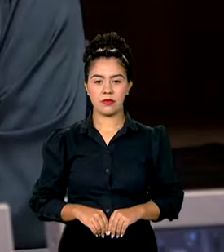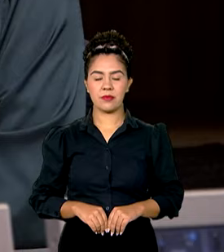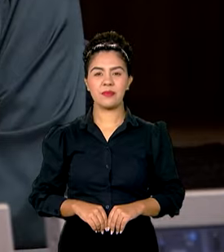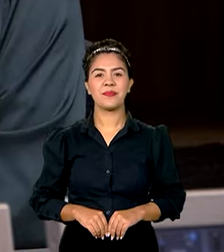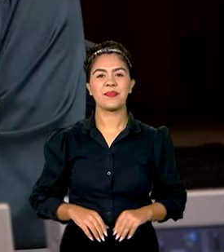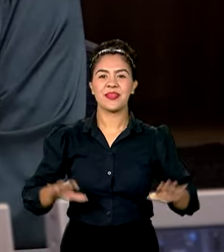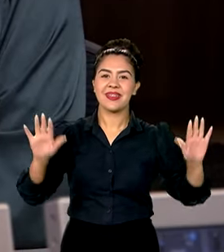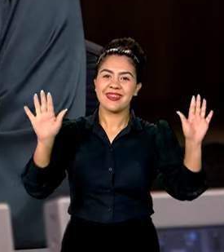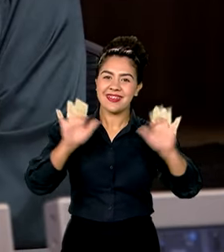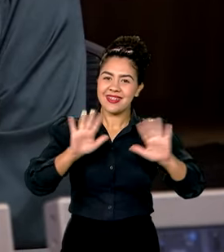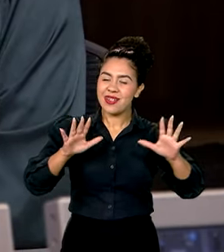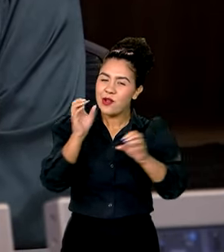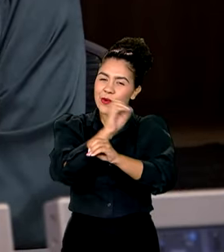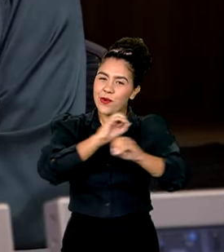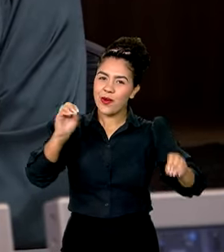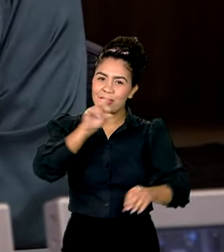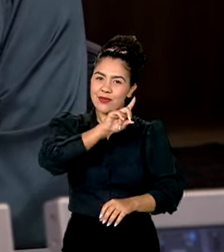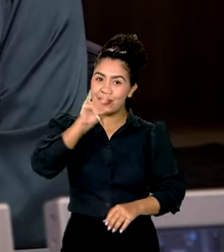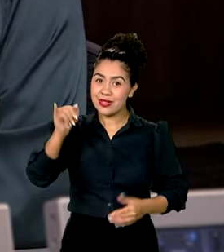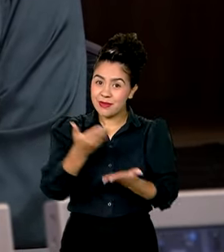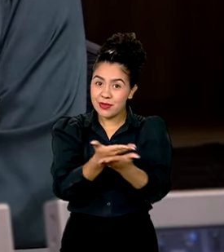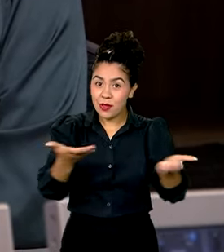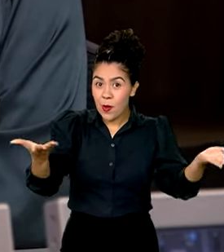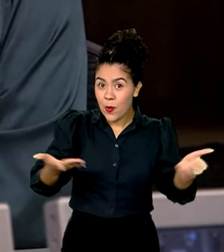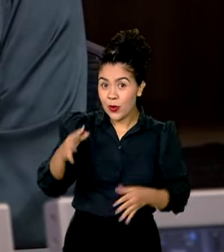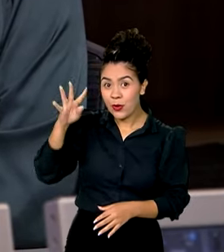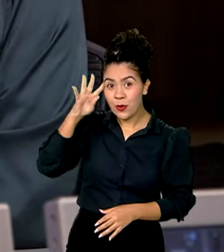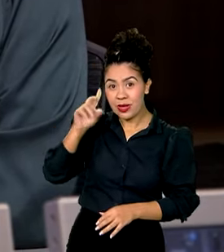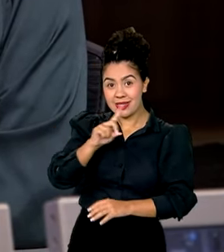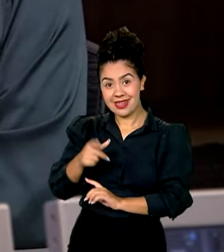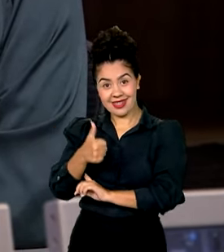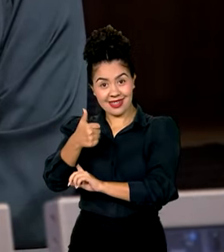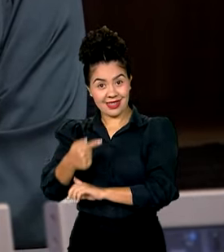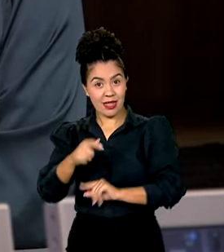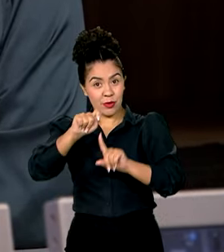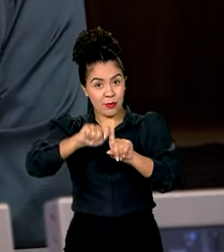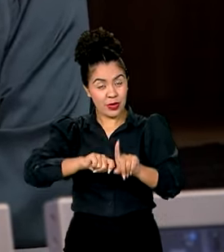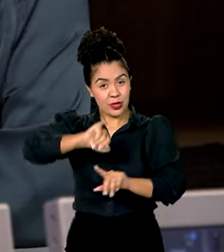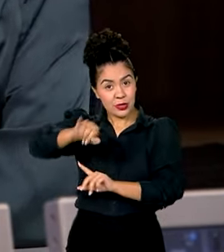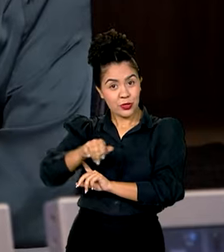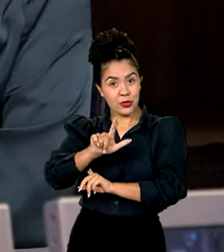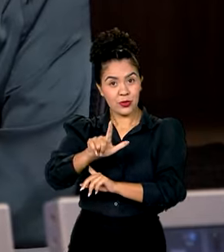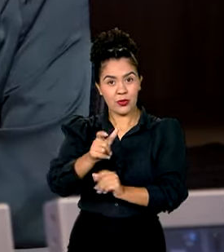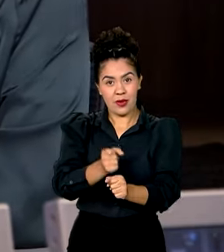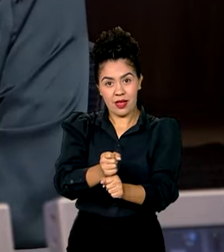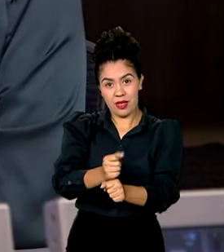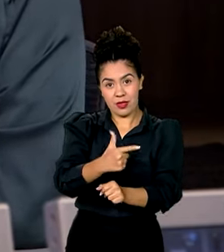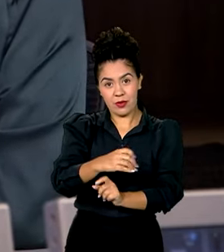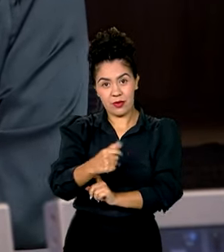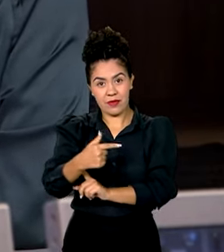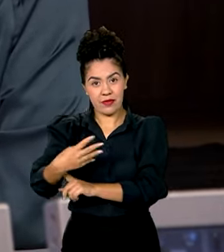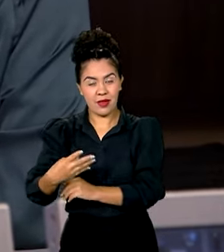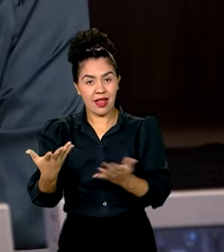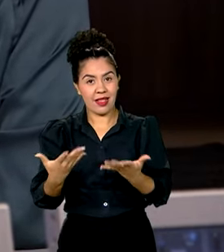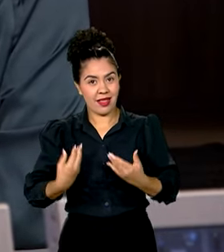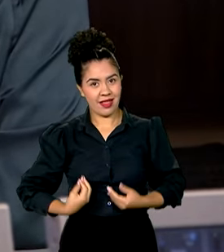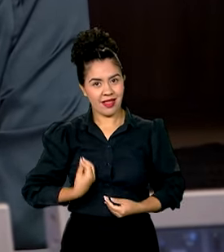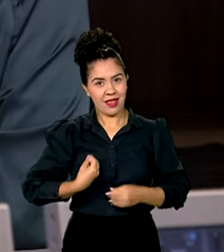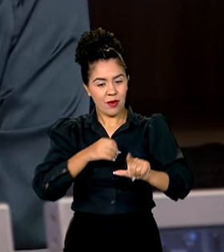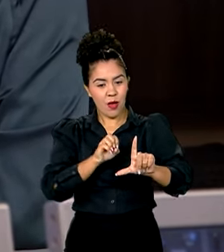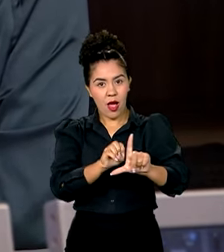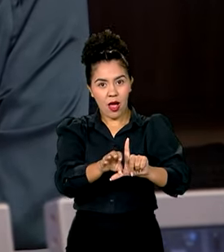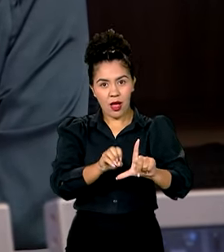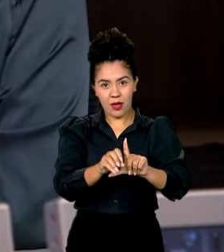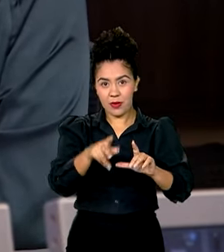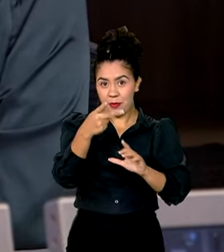Olá um ótimo dia para você hoje é quarta-feira dia 17 de julho de 2024 estamos ao vivo direto